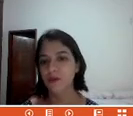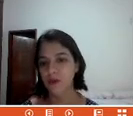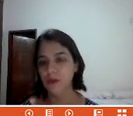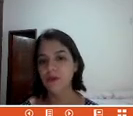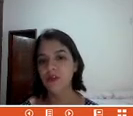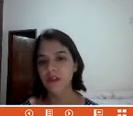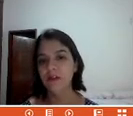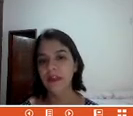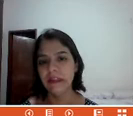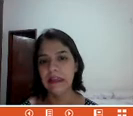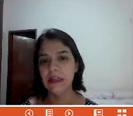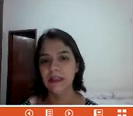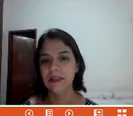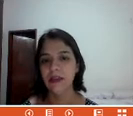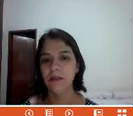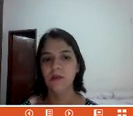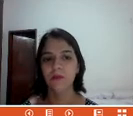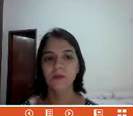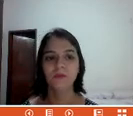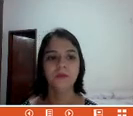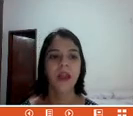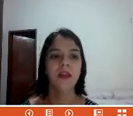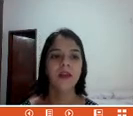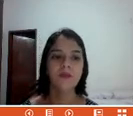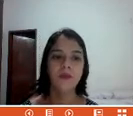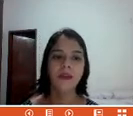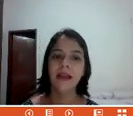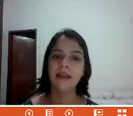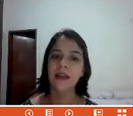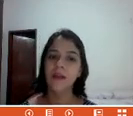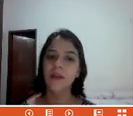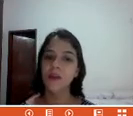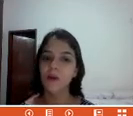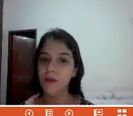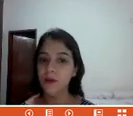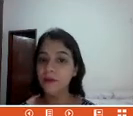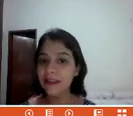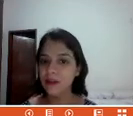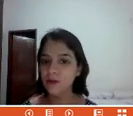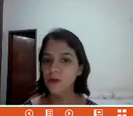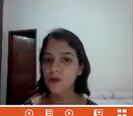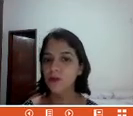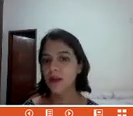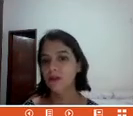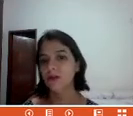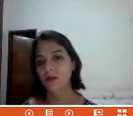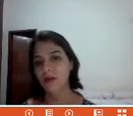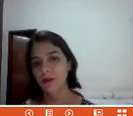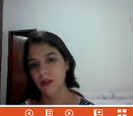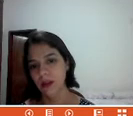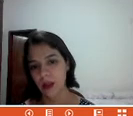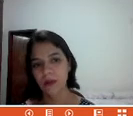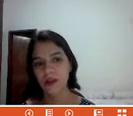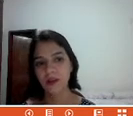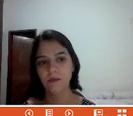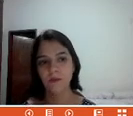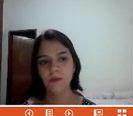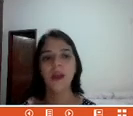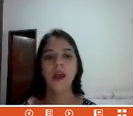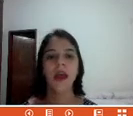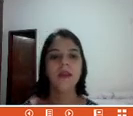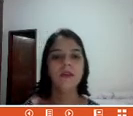o Dia do Surdo, é o dia 26 de setembro. 2010 regulamentou a profissão do tradutor e do